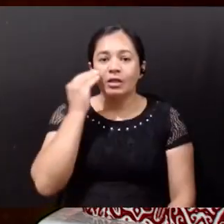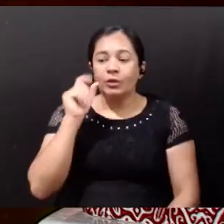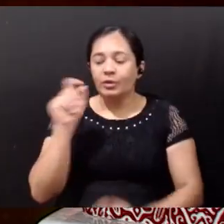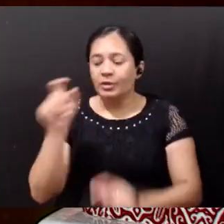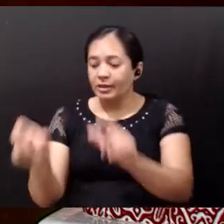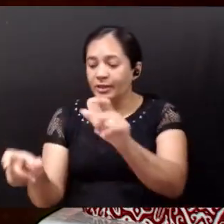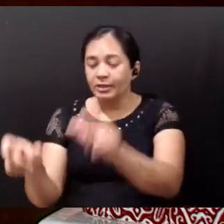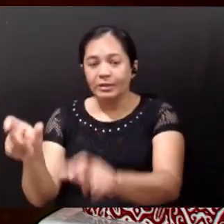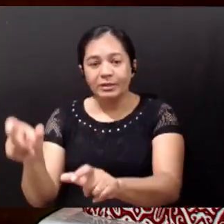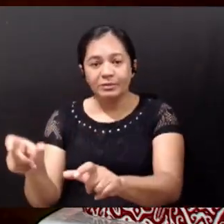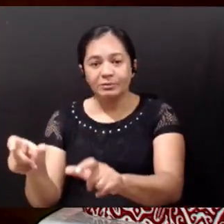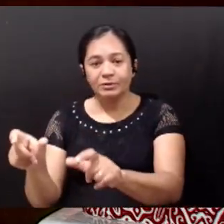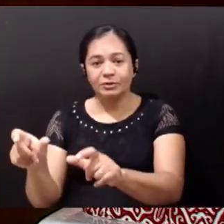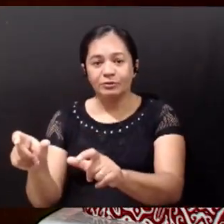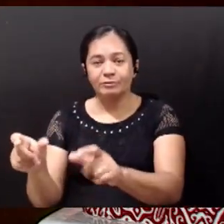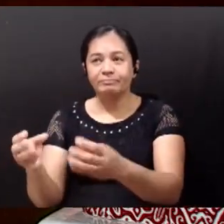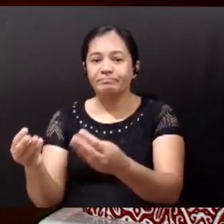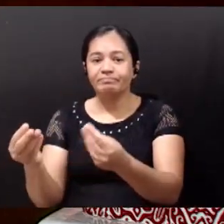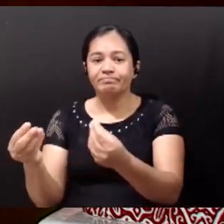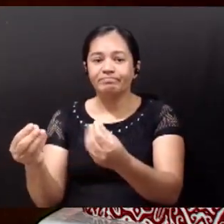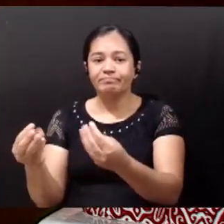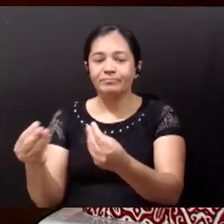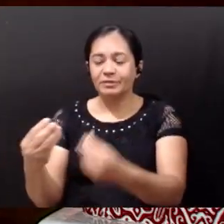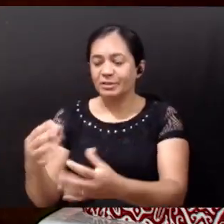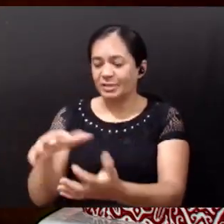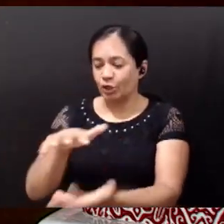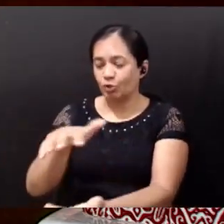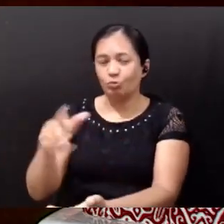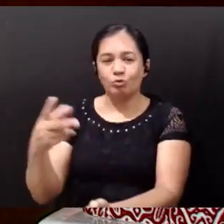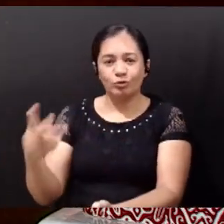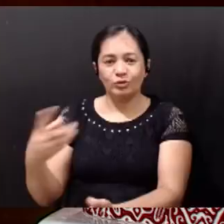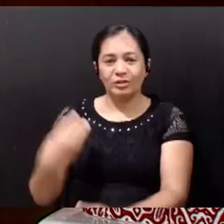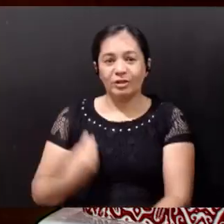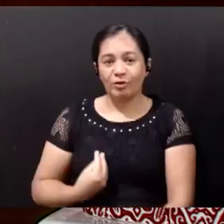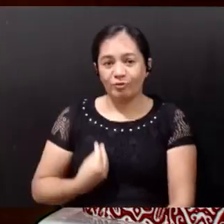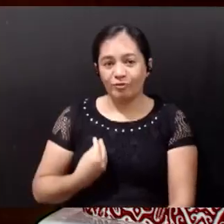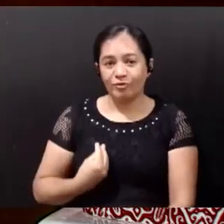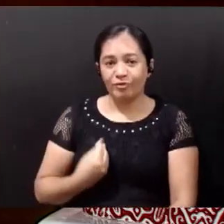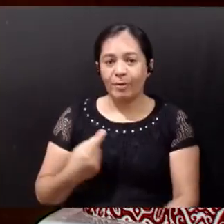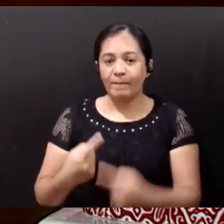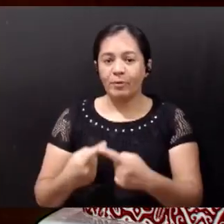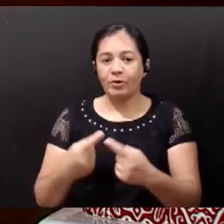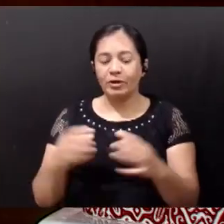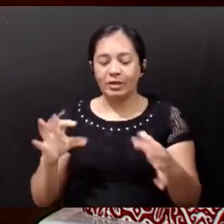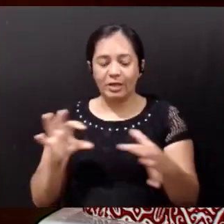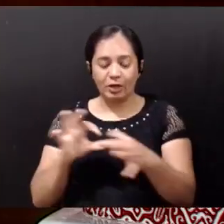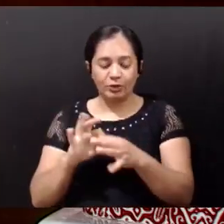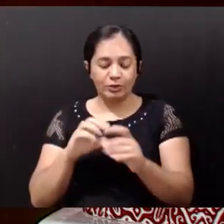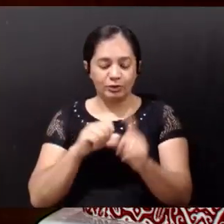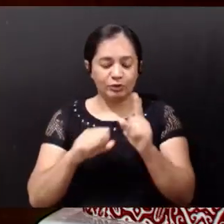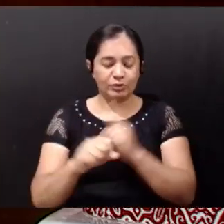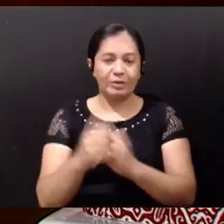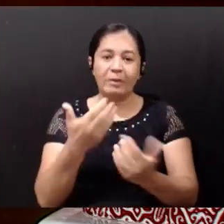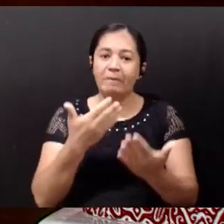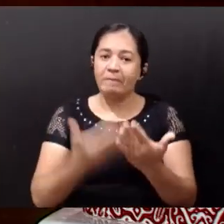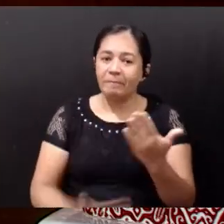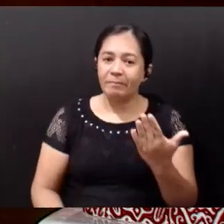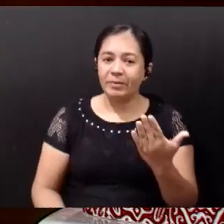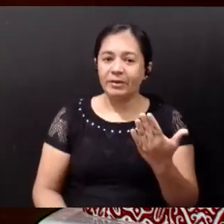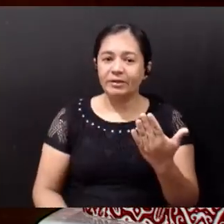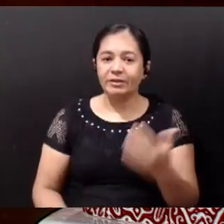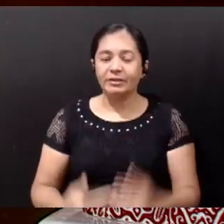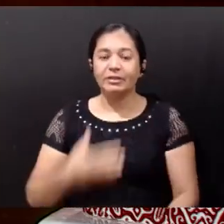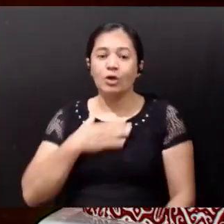desse mundo que eles estão vivendo, que perderam a conexão com a sociedade, perderam o gosto pela vida,